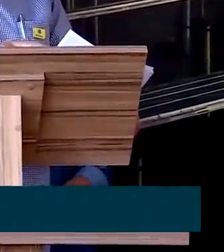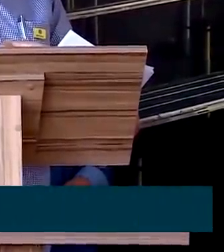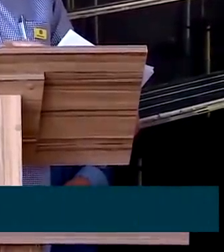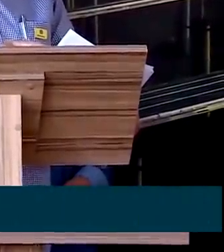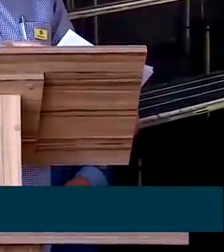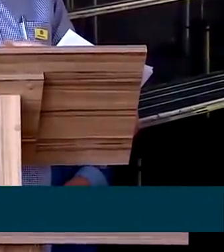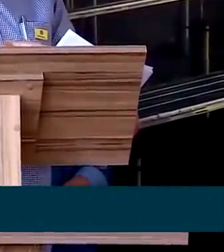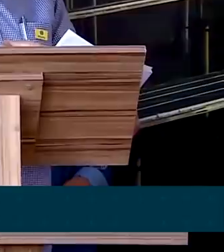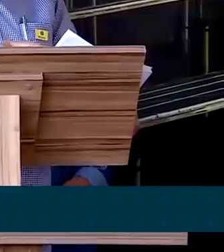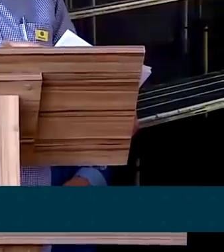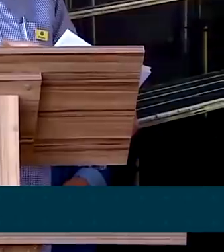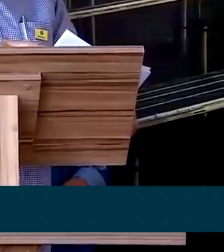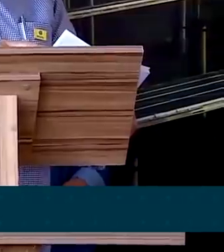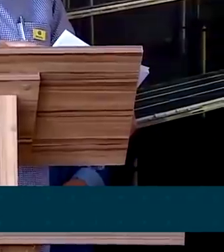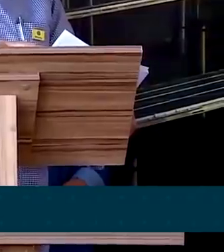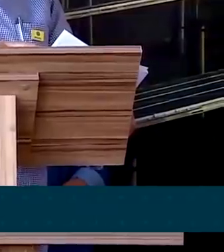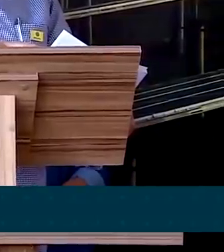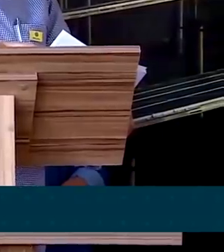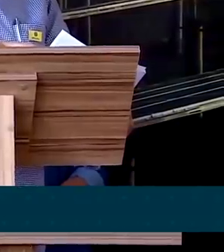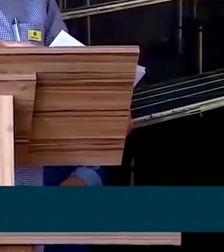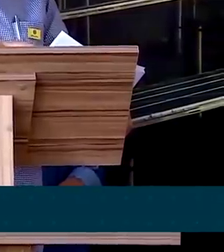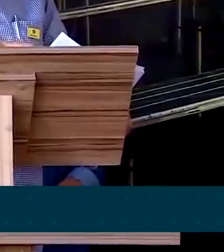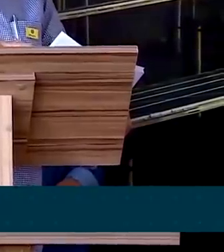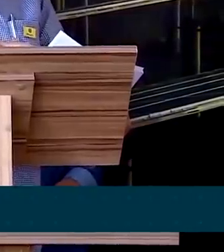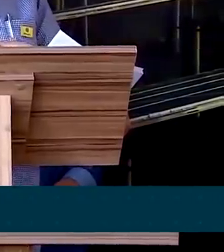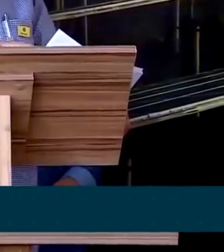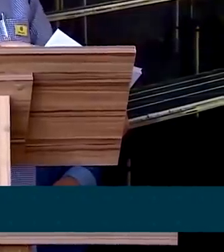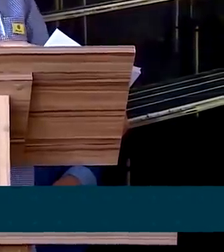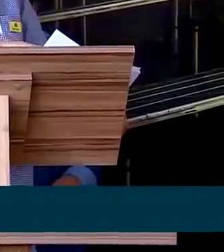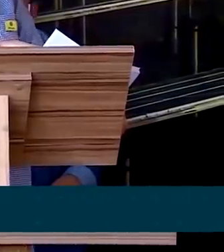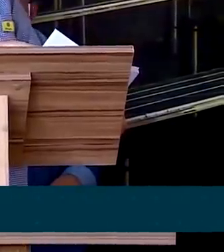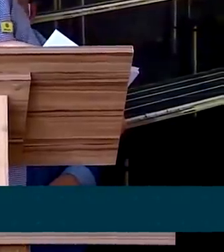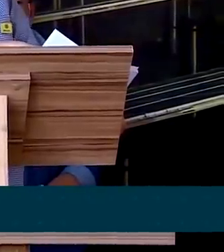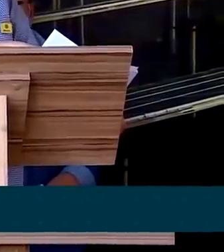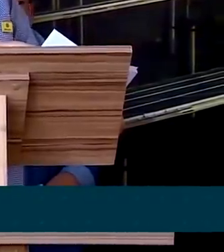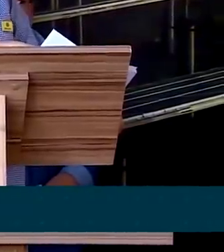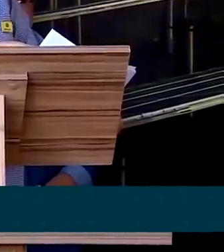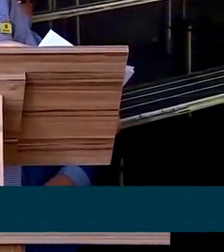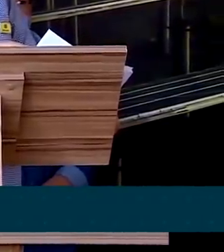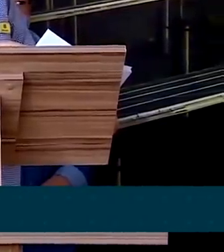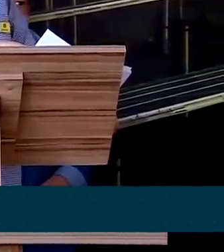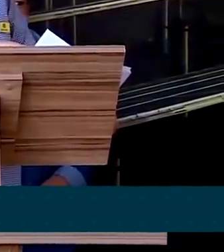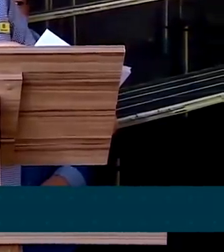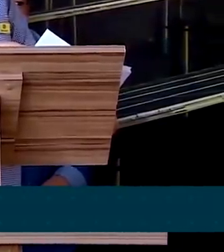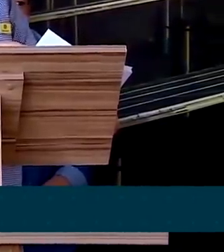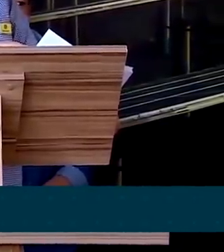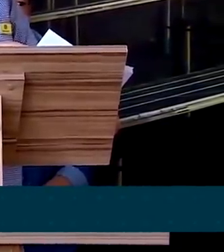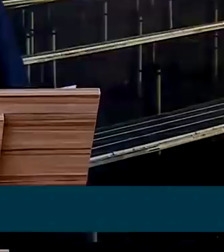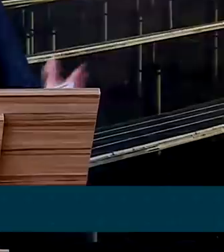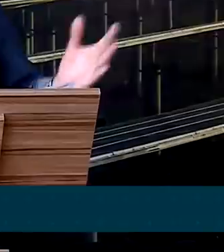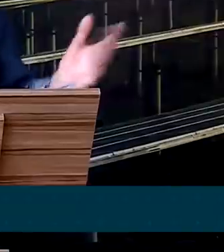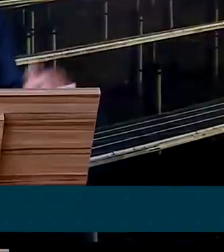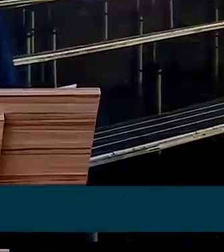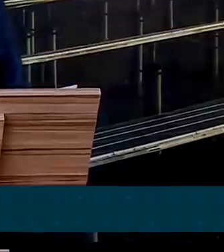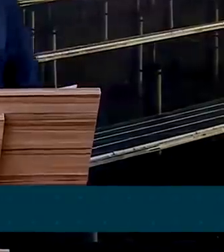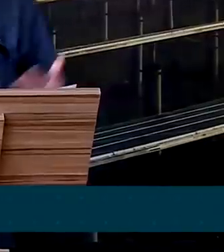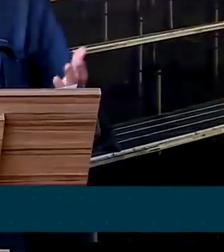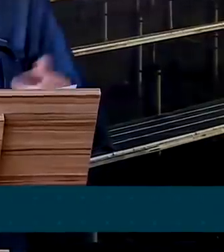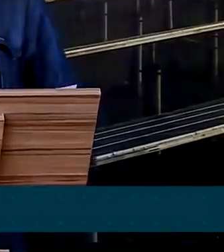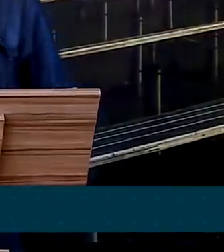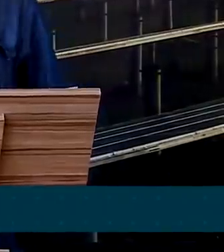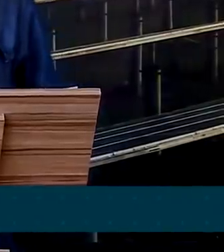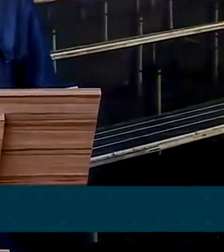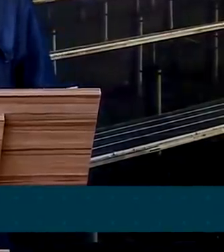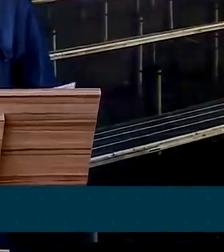instalada de geração elétrica brasileira, enquanto a média do mundo é 24%. O presidente